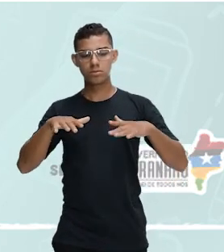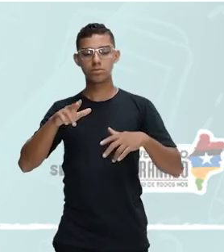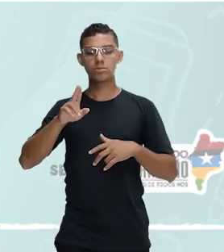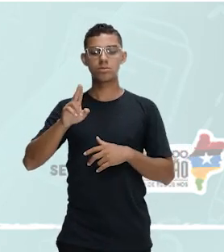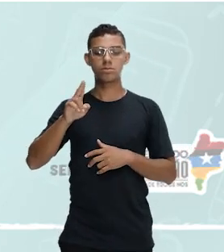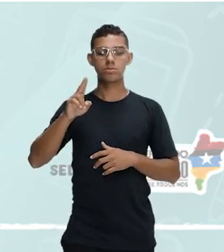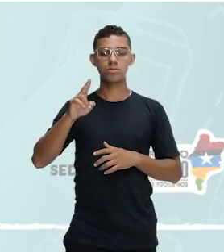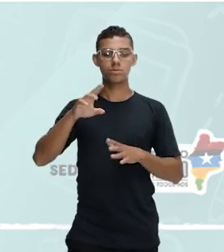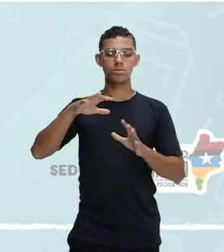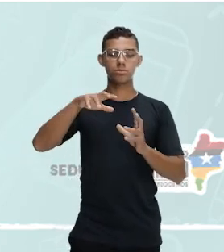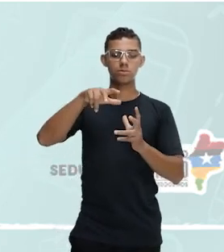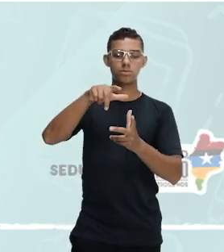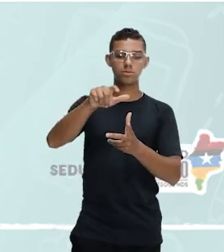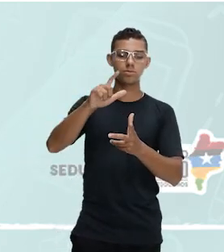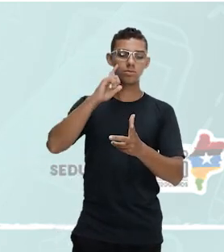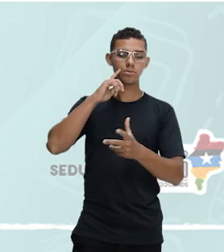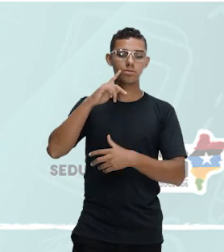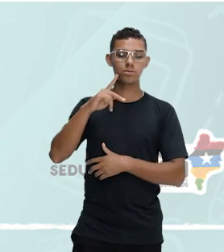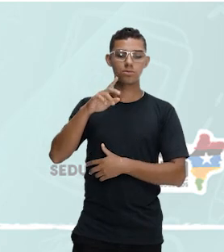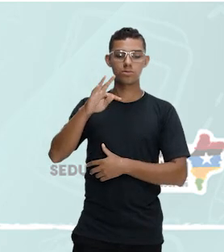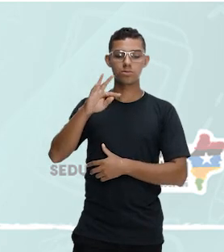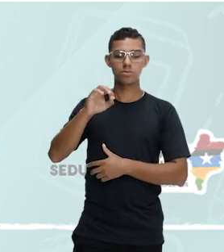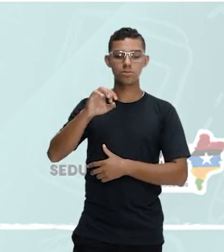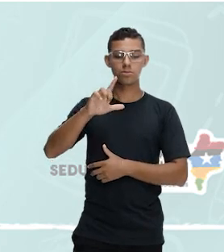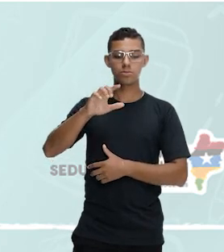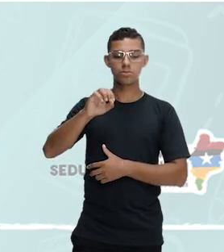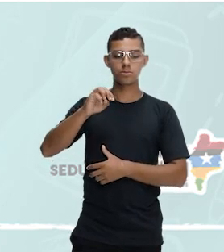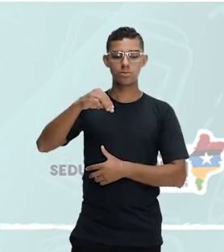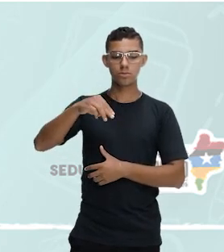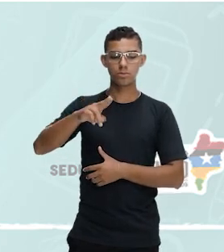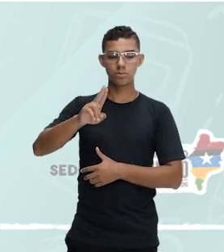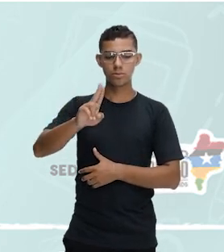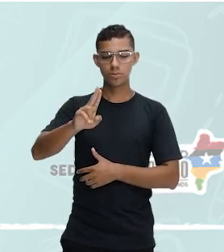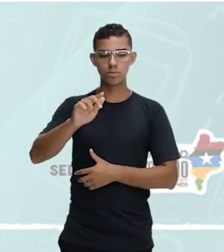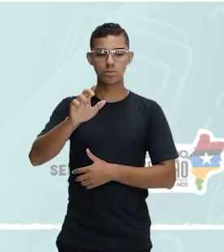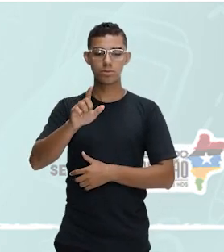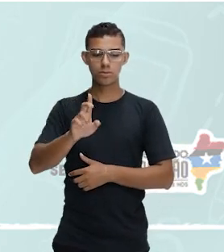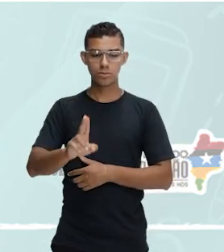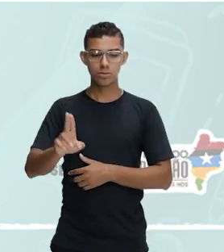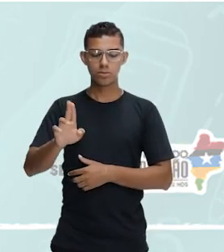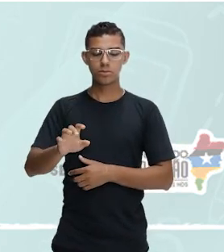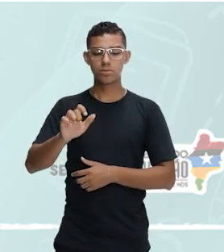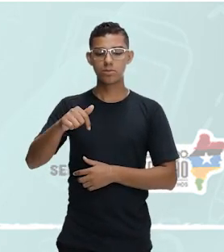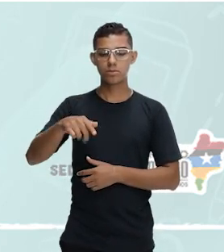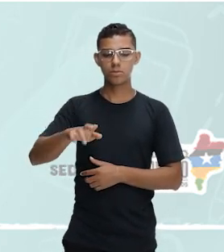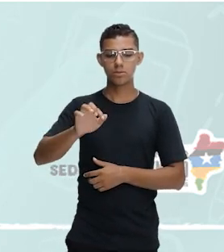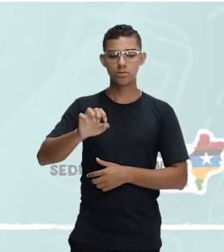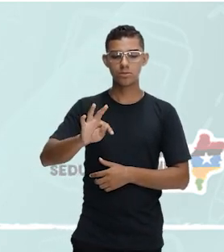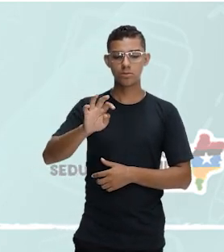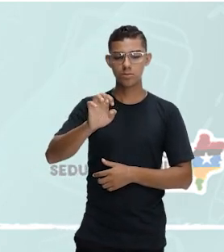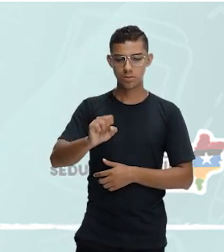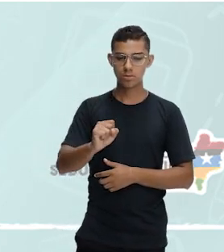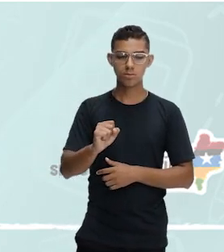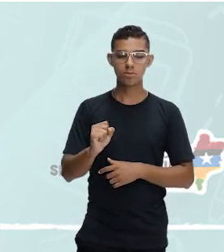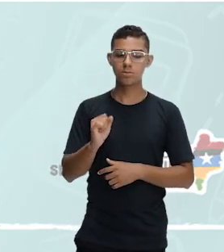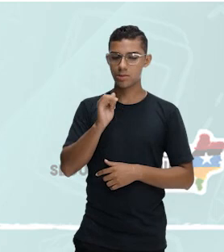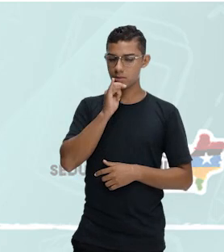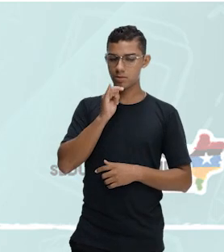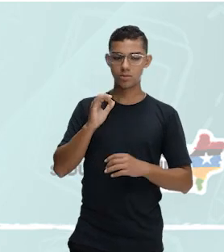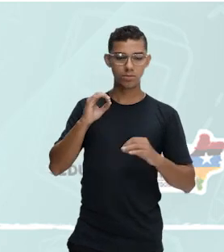Ptolomeu introduziu ainda o equante, que é um ponto ao lado do centro do